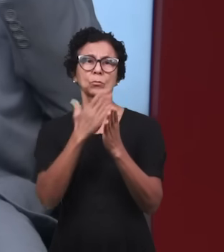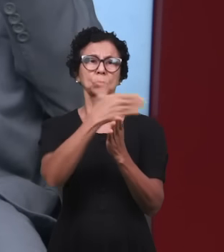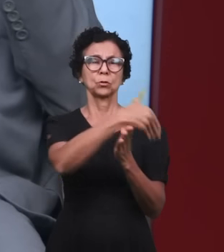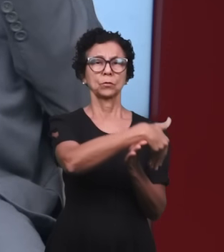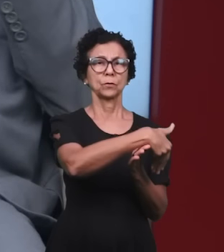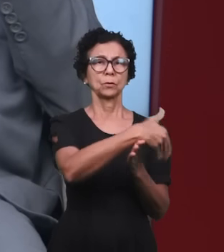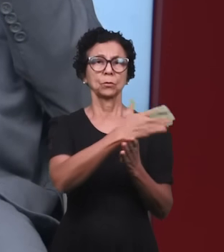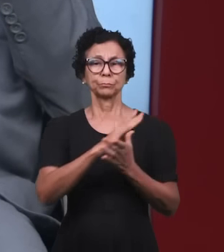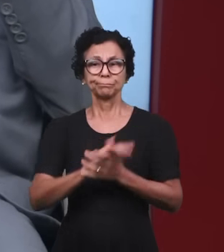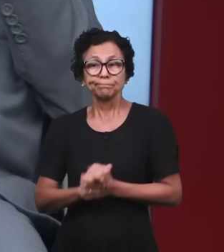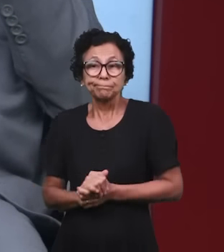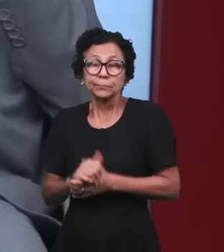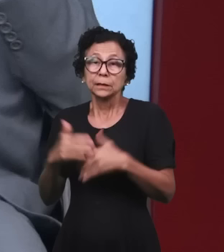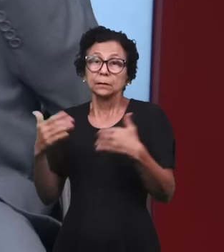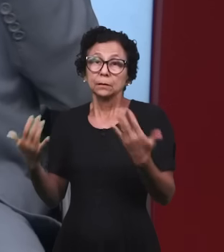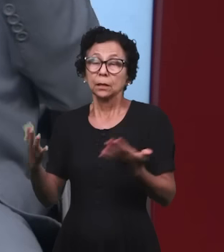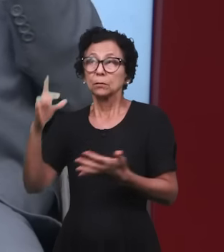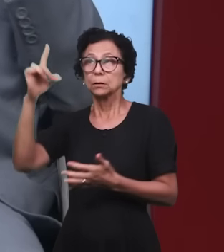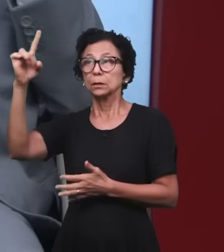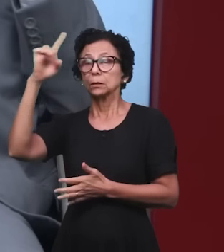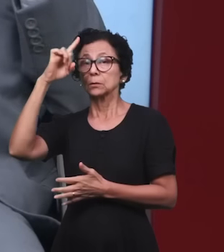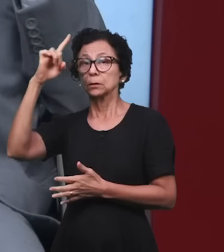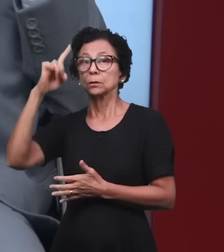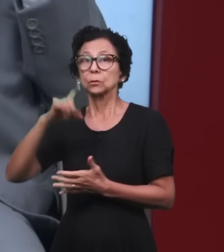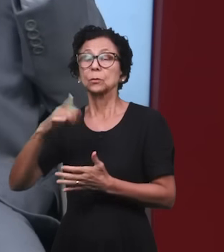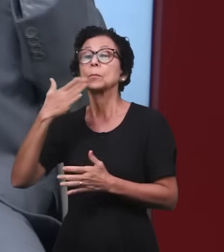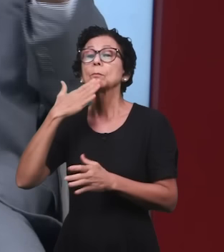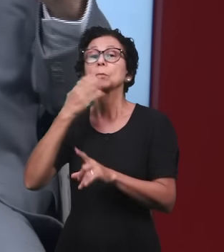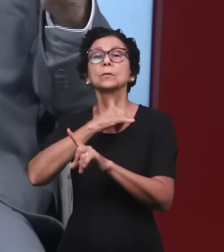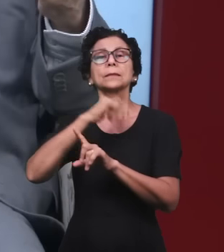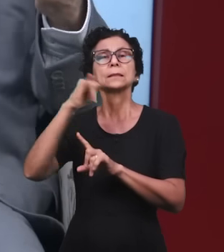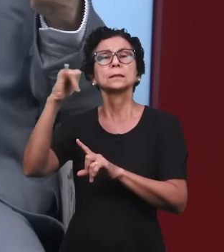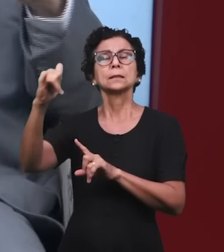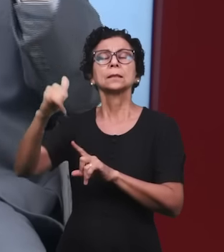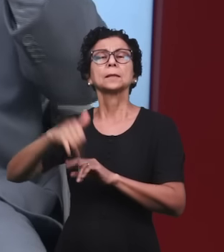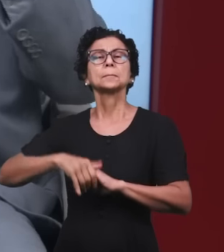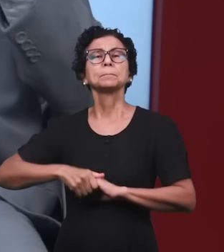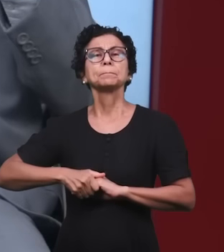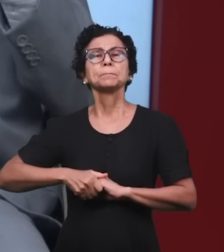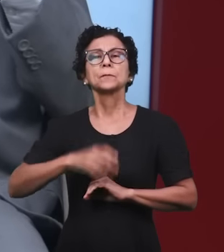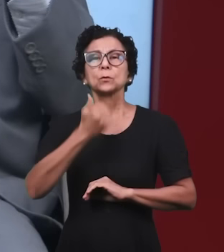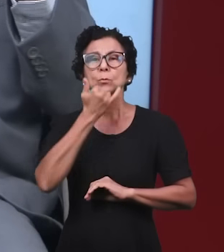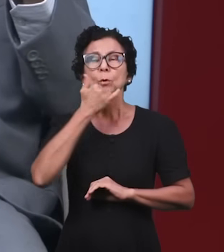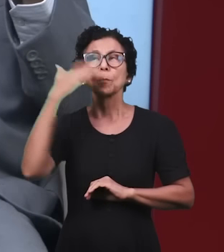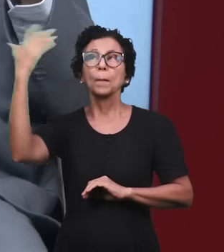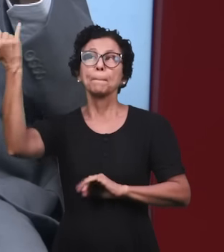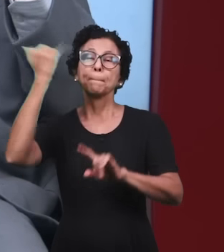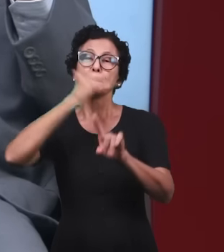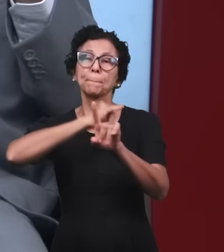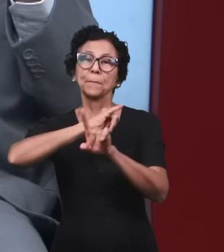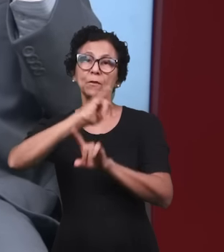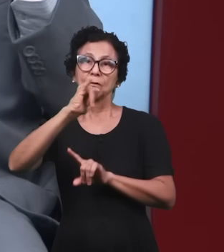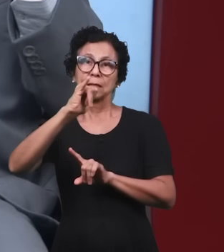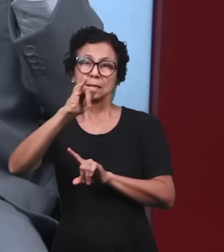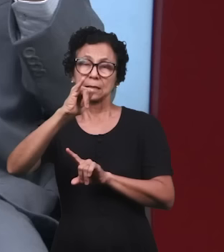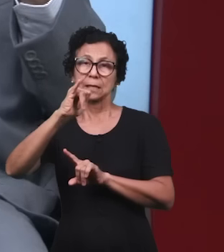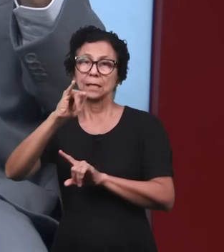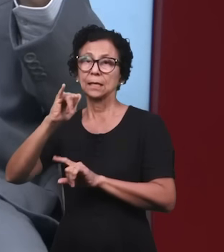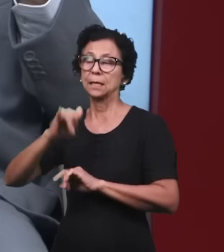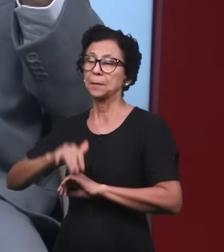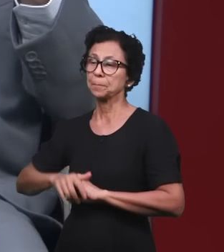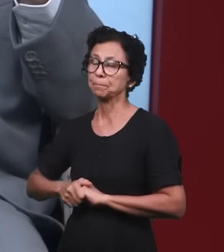do pecado da humanidade. A primeira profecia sobre ele foi instantânea, quando em Gênesis Deus